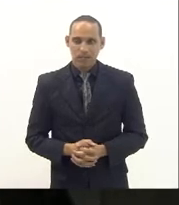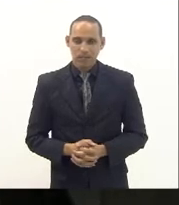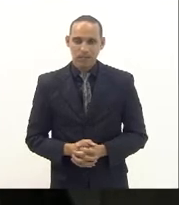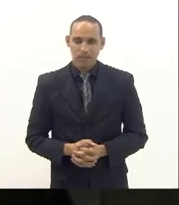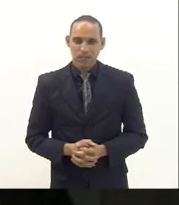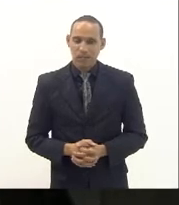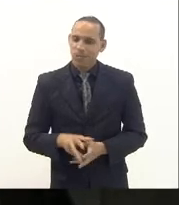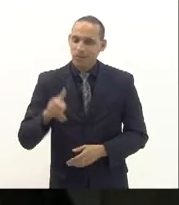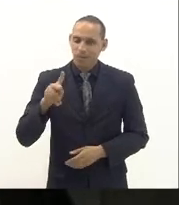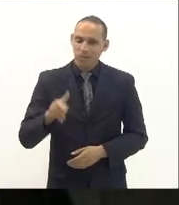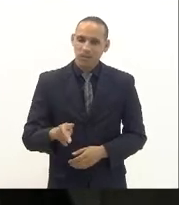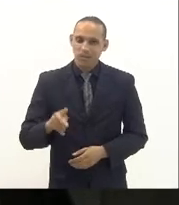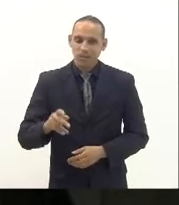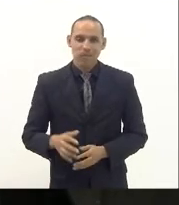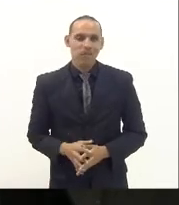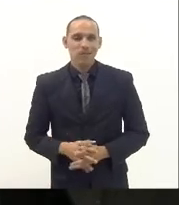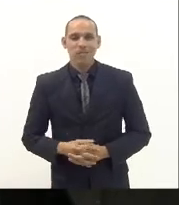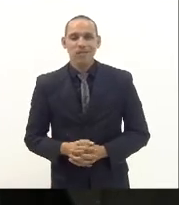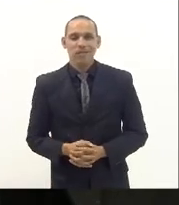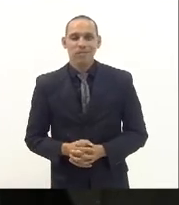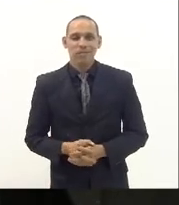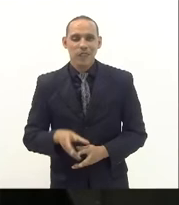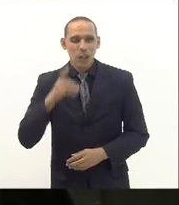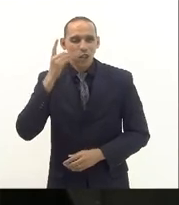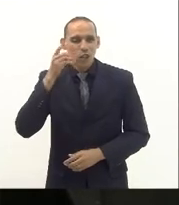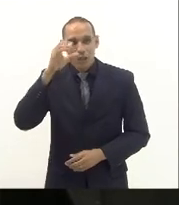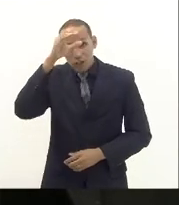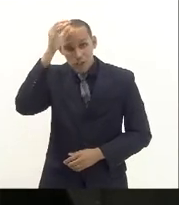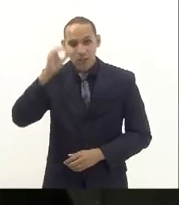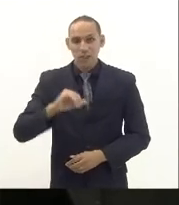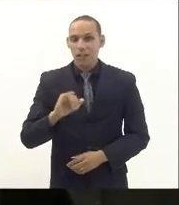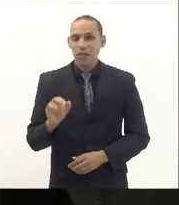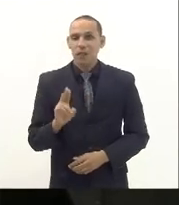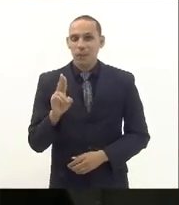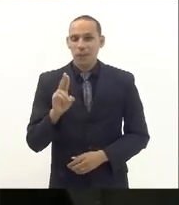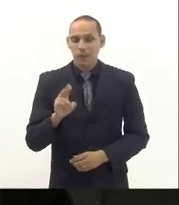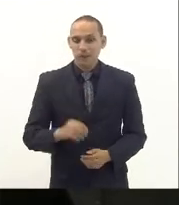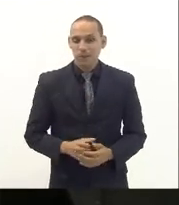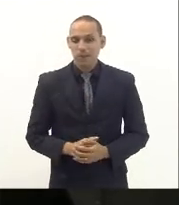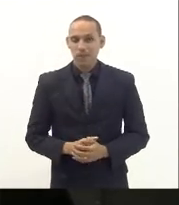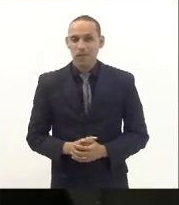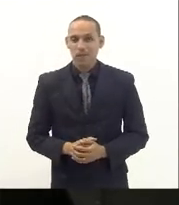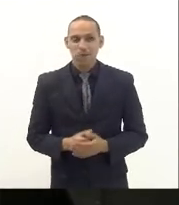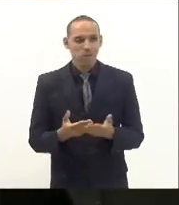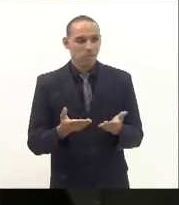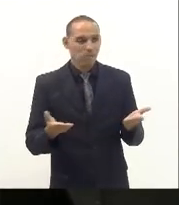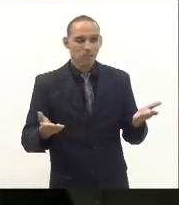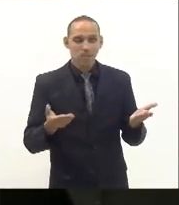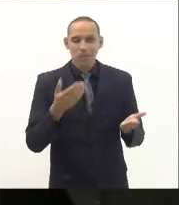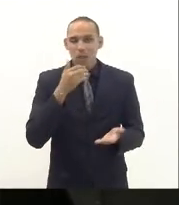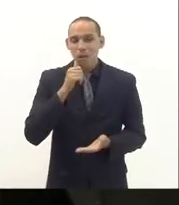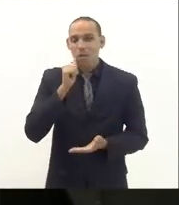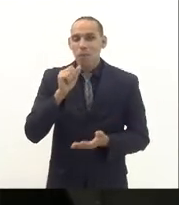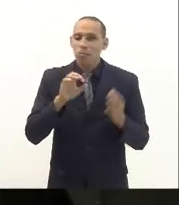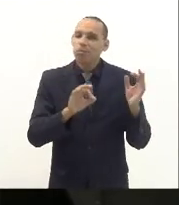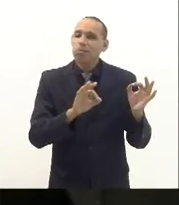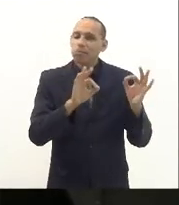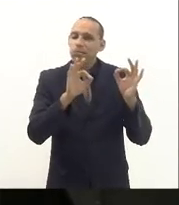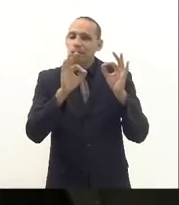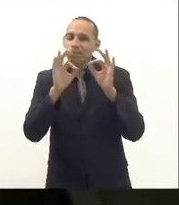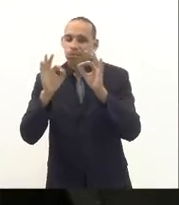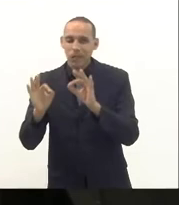o xará Presidente Deputado da Tia Jô senhoras senhores telespectadores